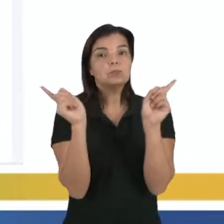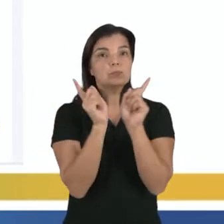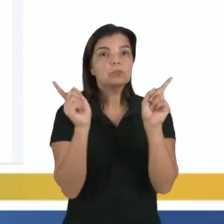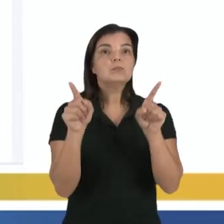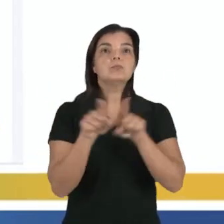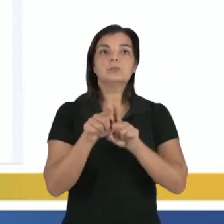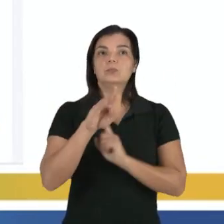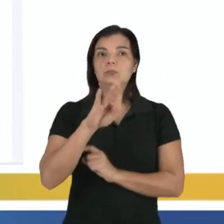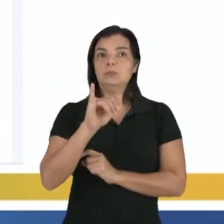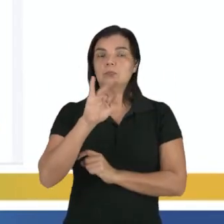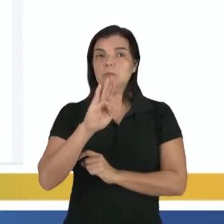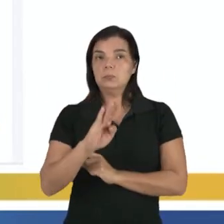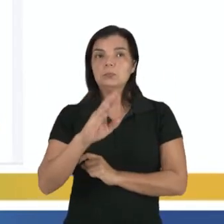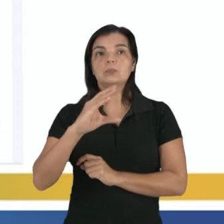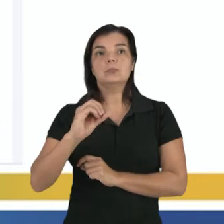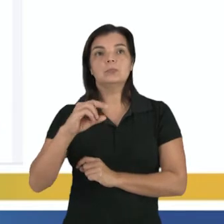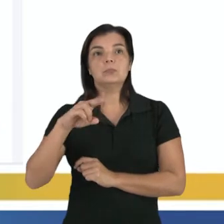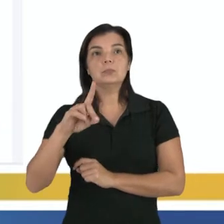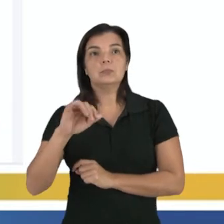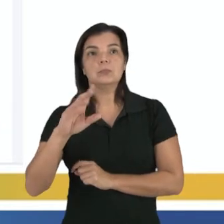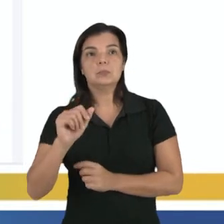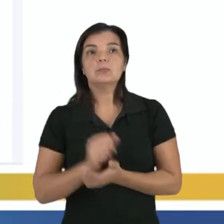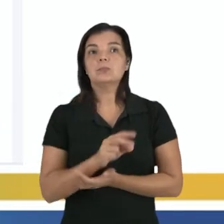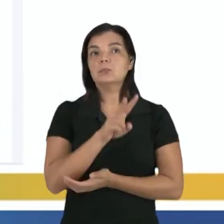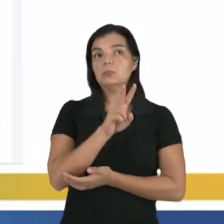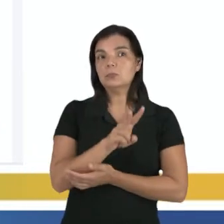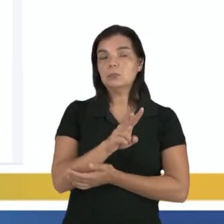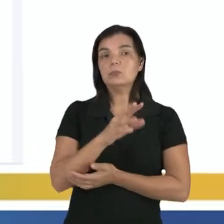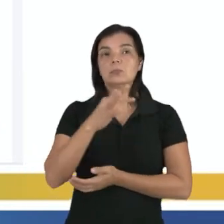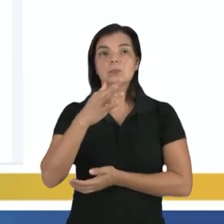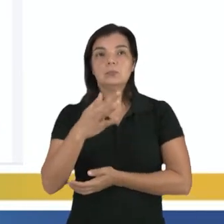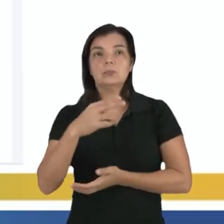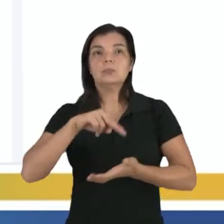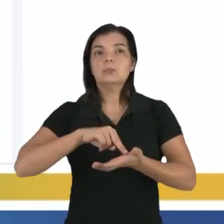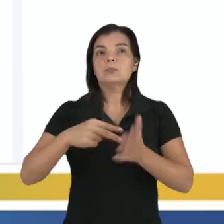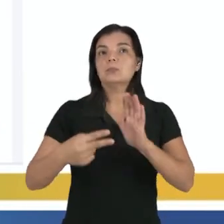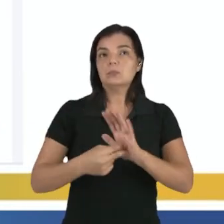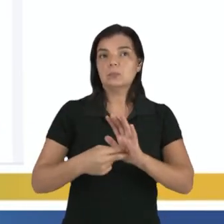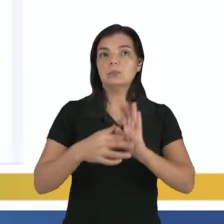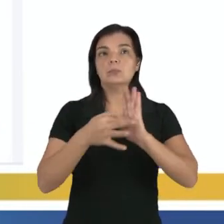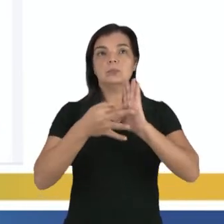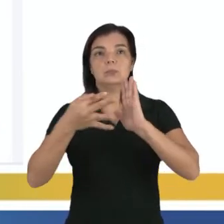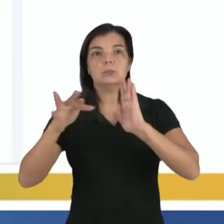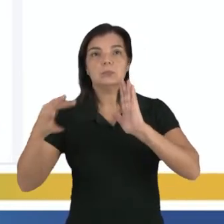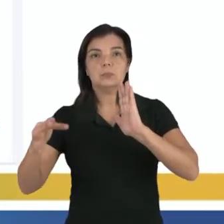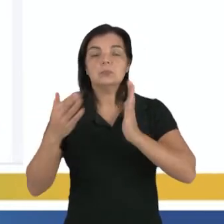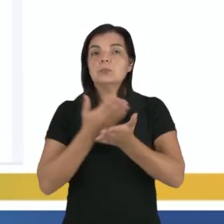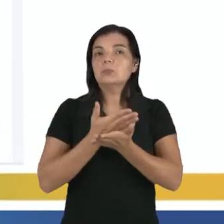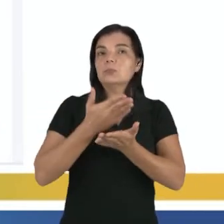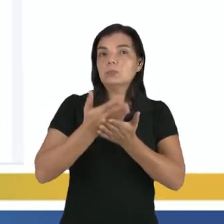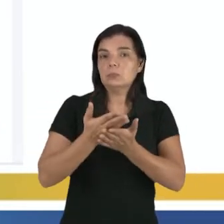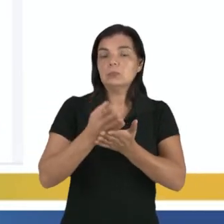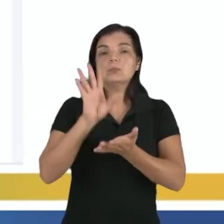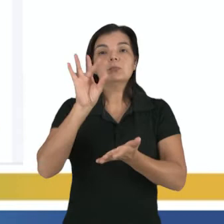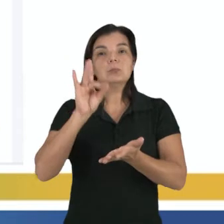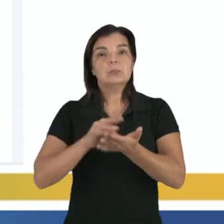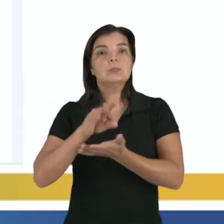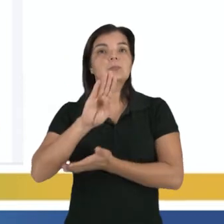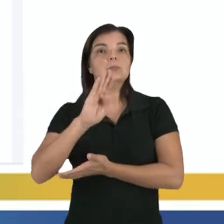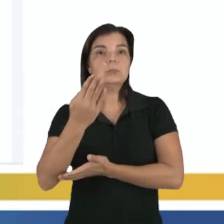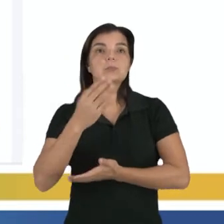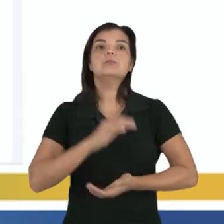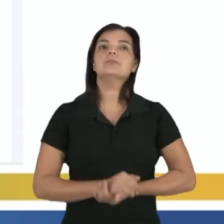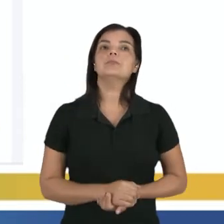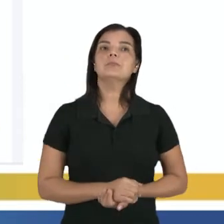simboliza bicondicional. Esse V aqui, mais o F, que significa fórmula ou enunciado verdadeiro ou